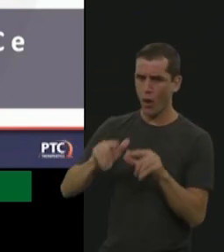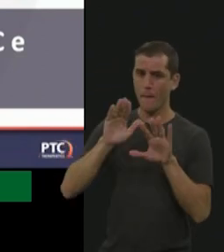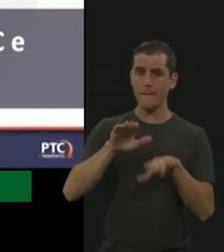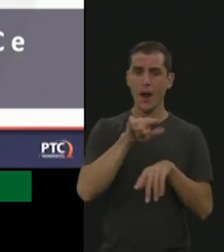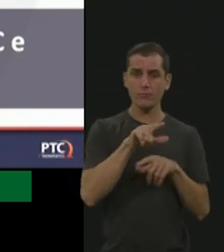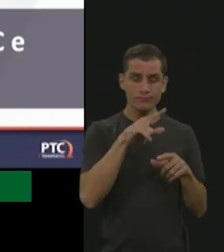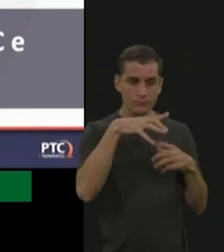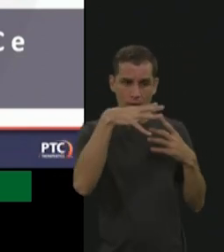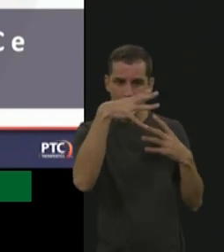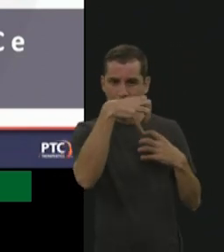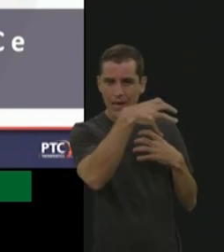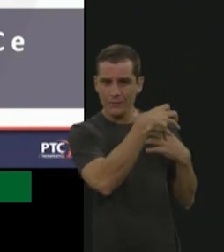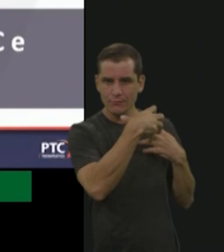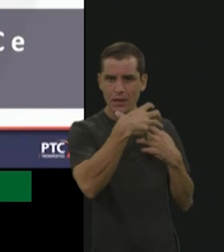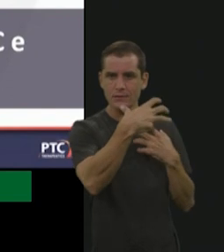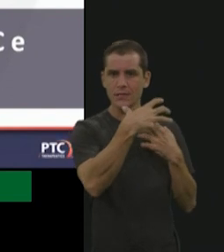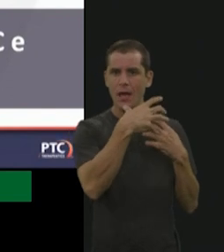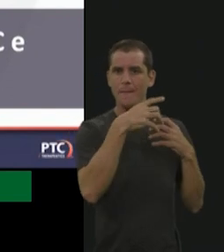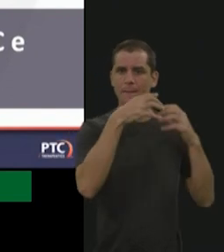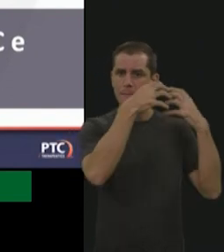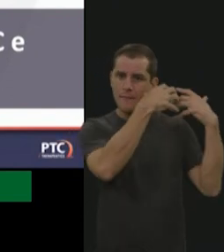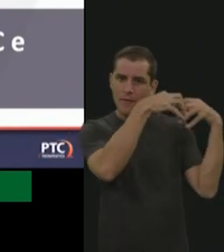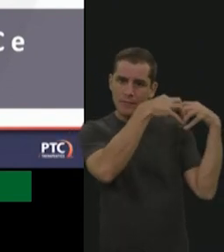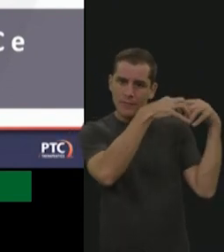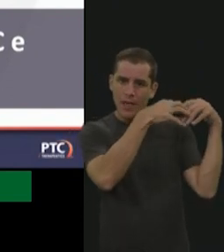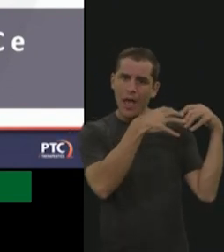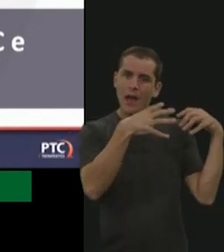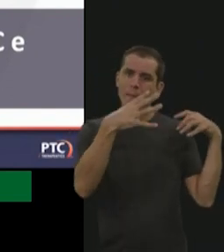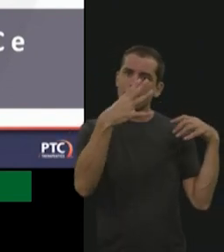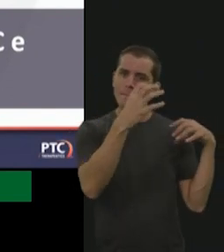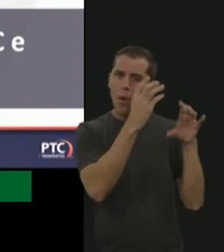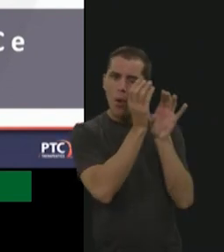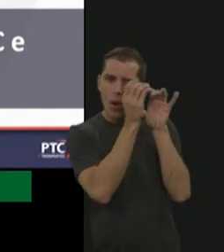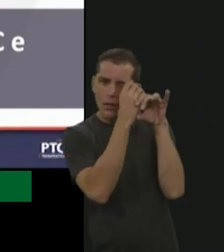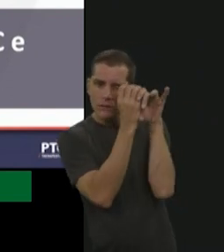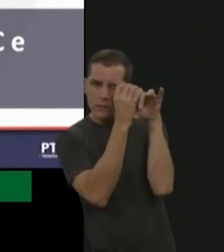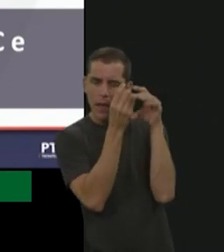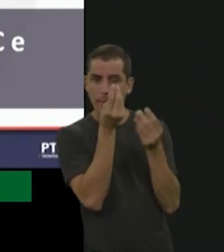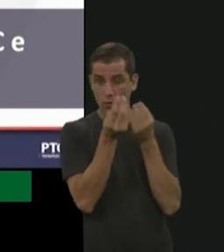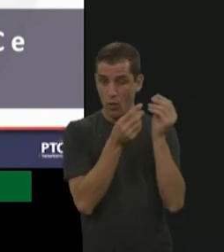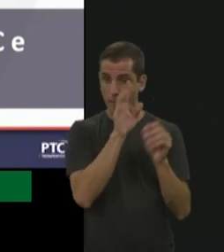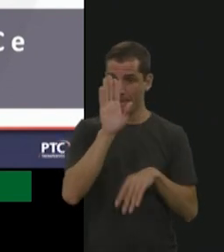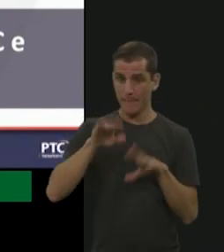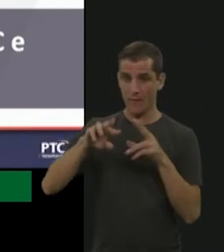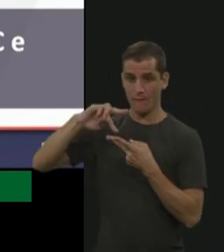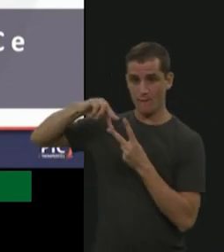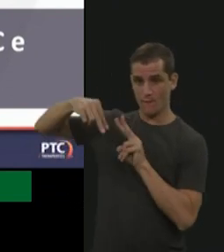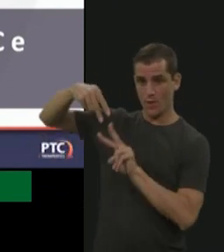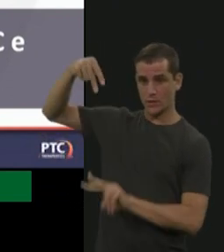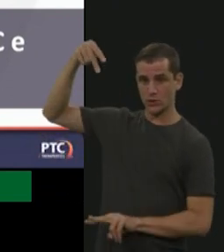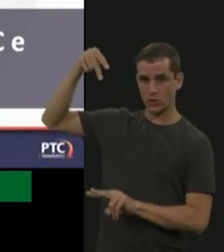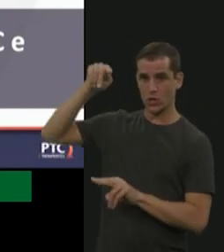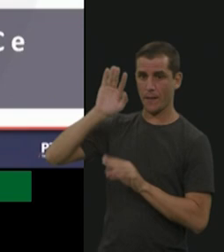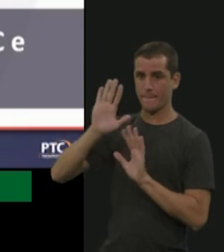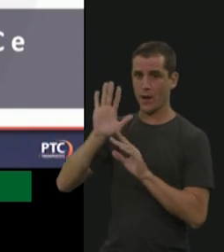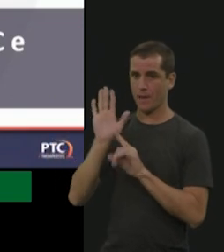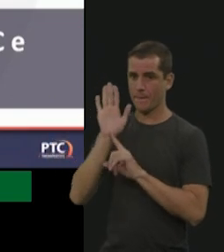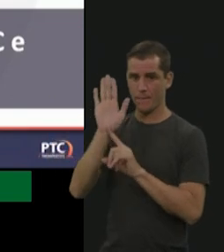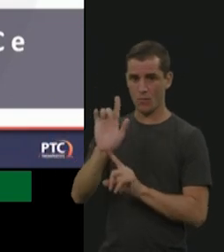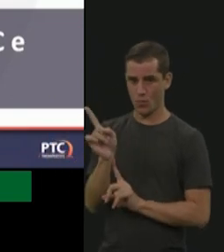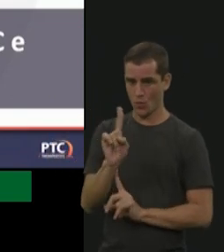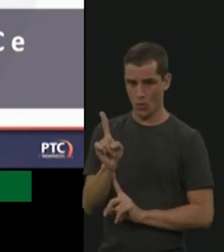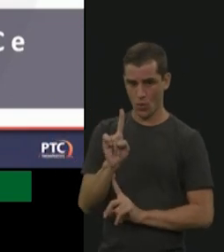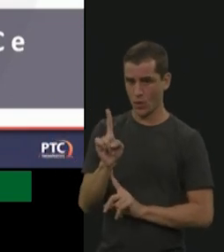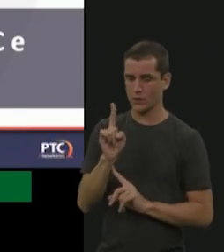alteração, lembrar, né, que às vezes pode ser essa causa genética que não vai ter apresentação no exame de